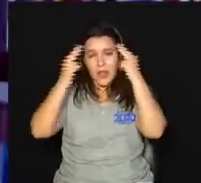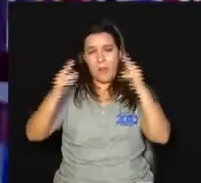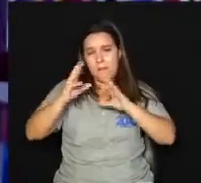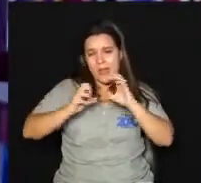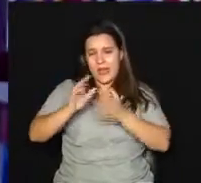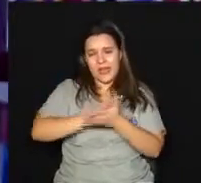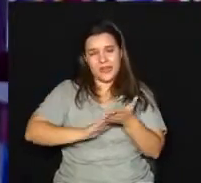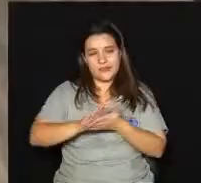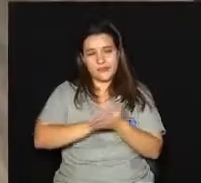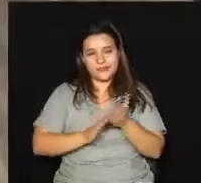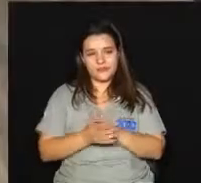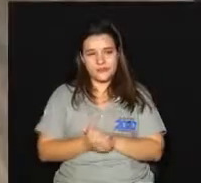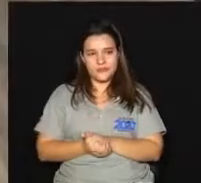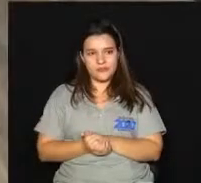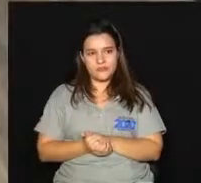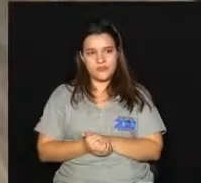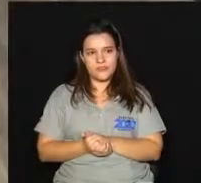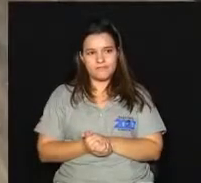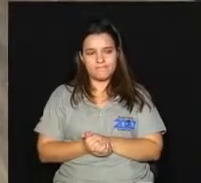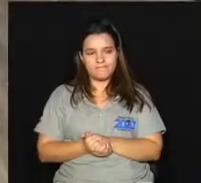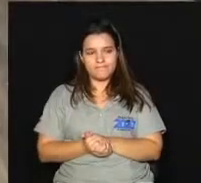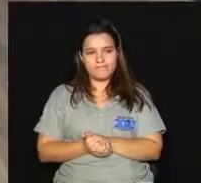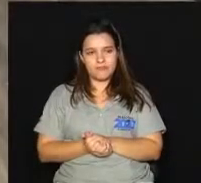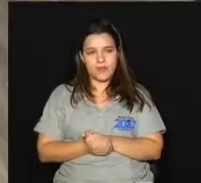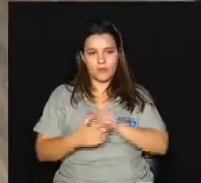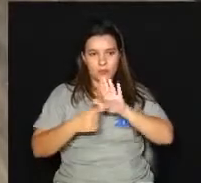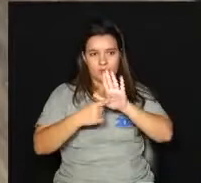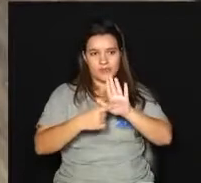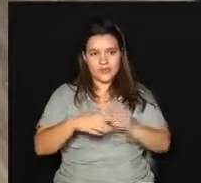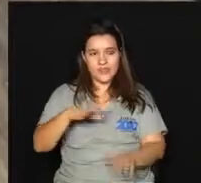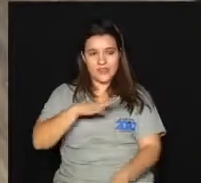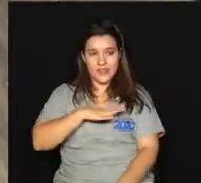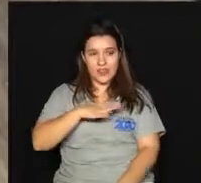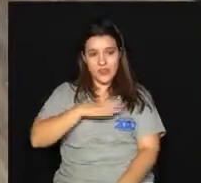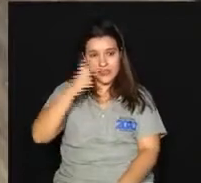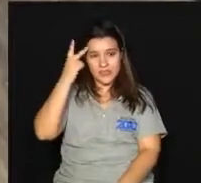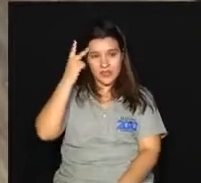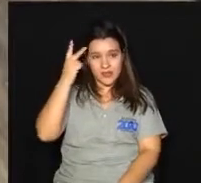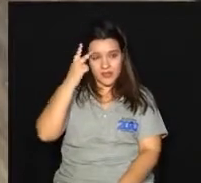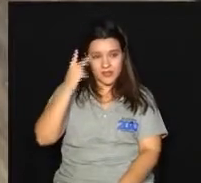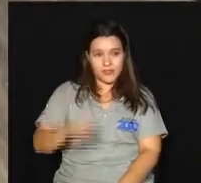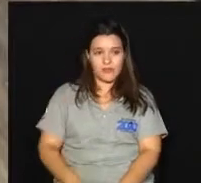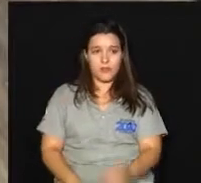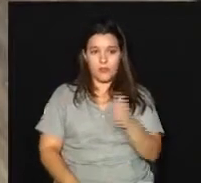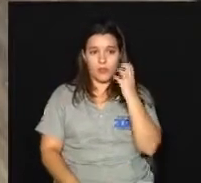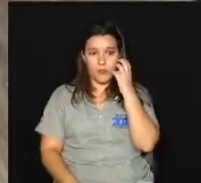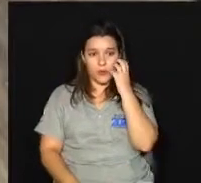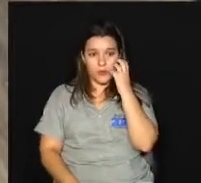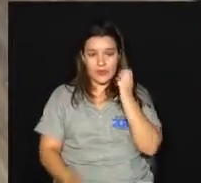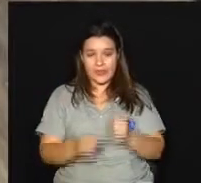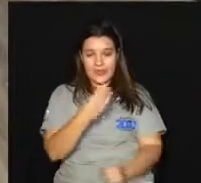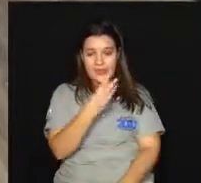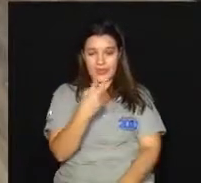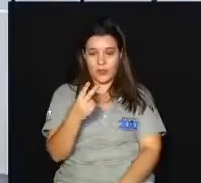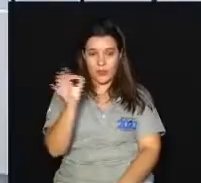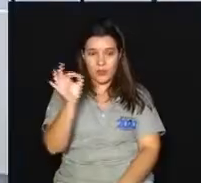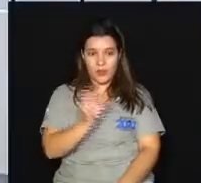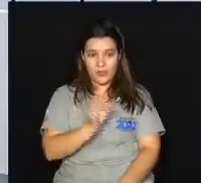Bom, uma atualização da cidade de São Paulo, que eu ainda não havia falado. Bruno Covas tem